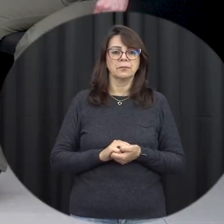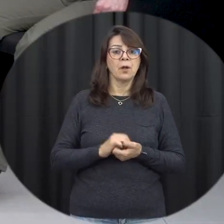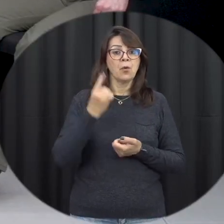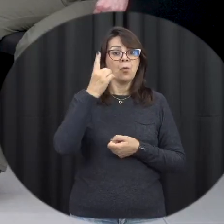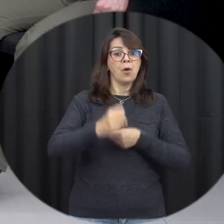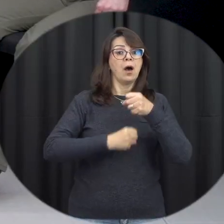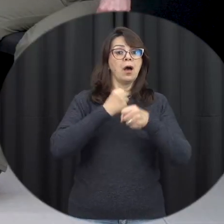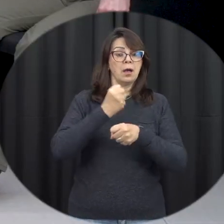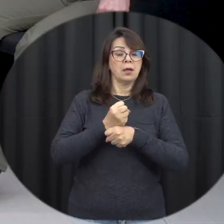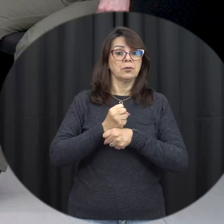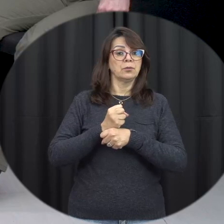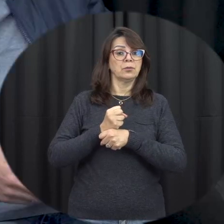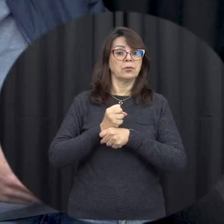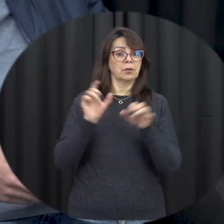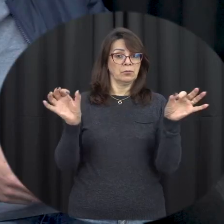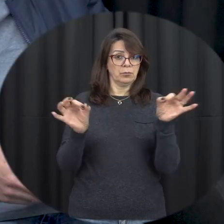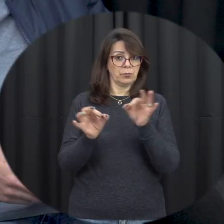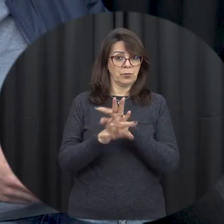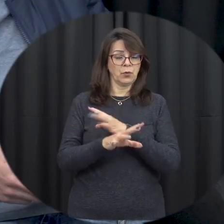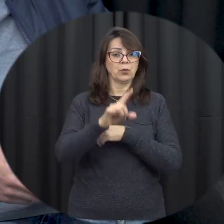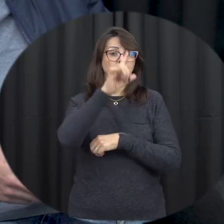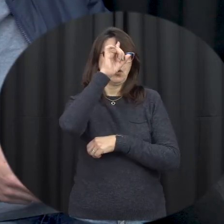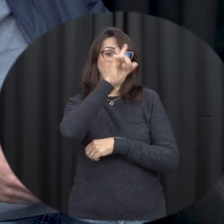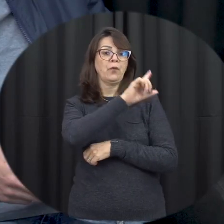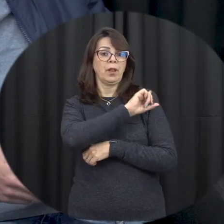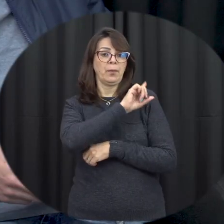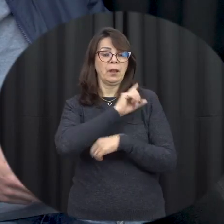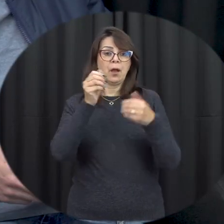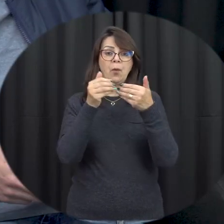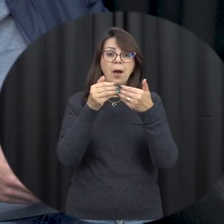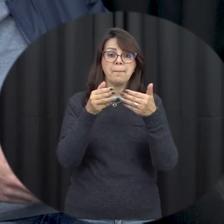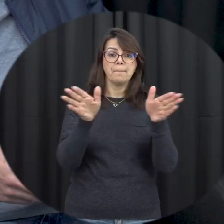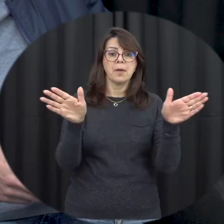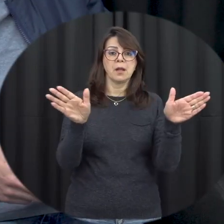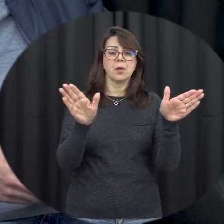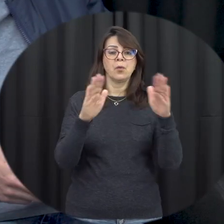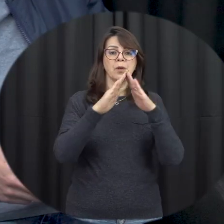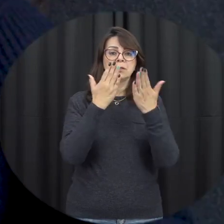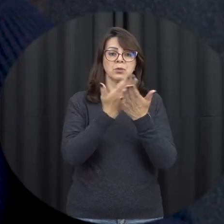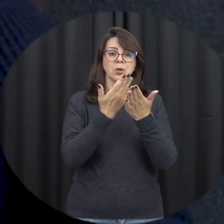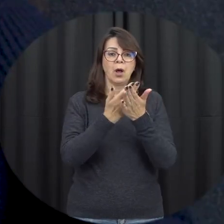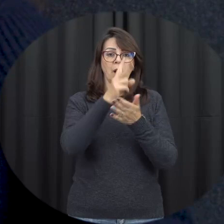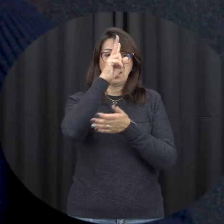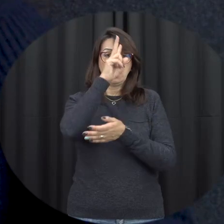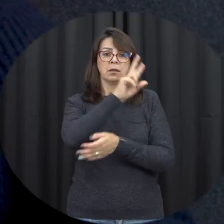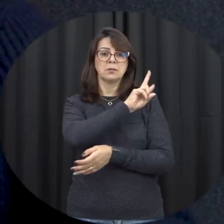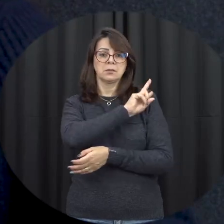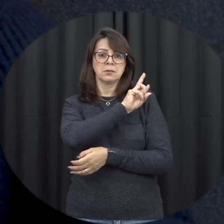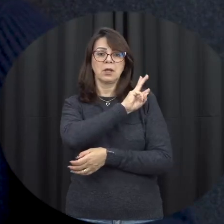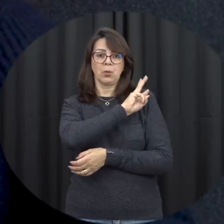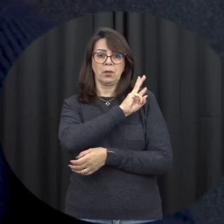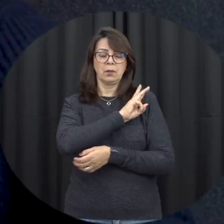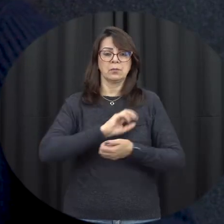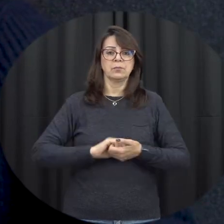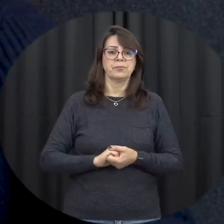logo, um ano depois de que eu terminei o ensino fundamental, foi criado o colégio secundário, onde fiz o segundo